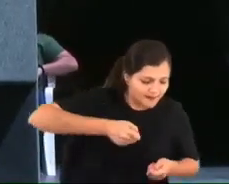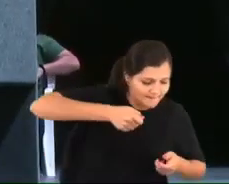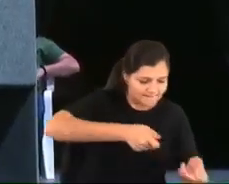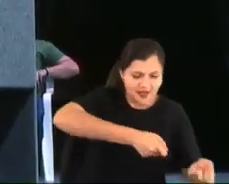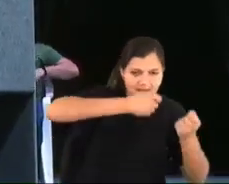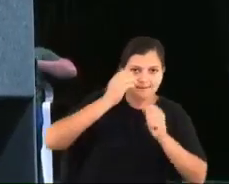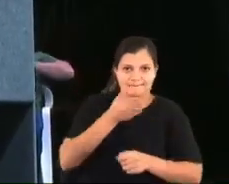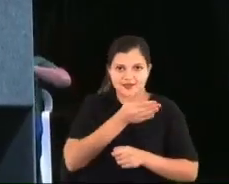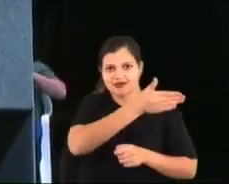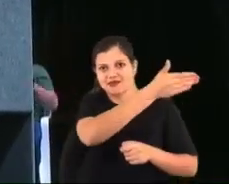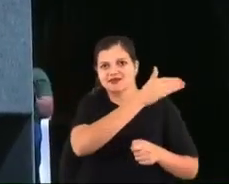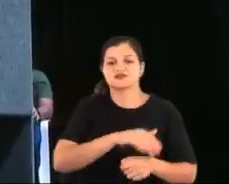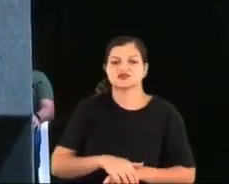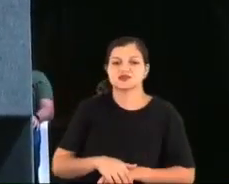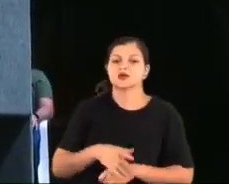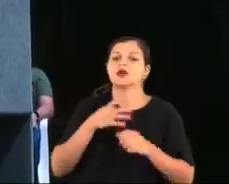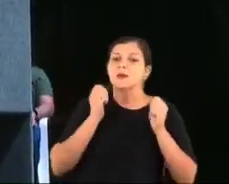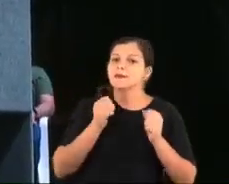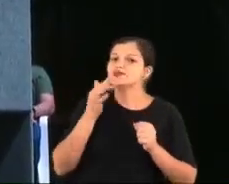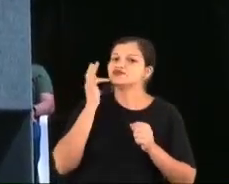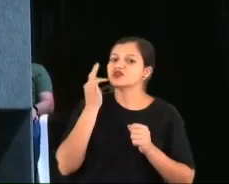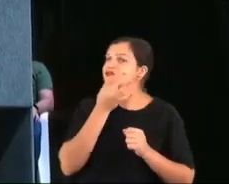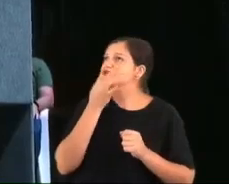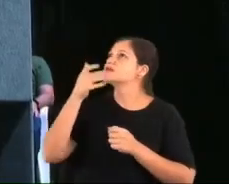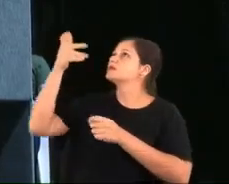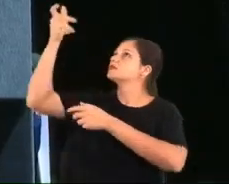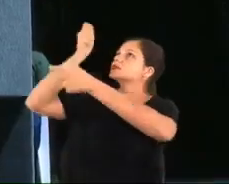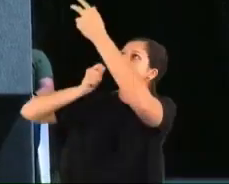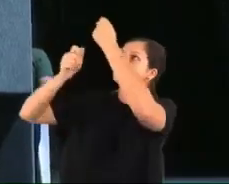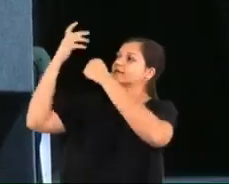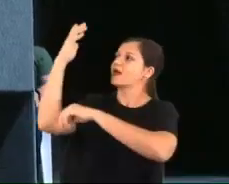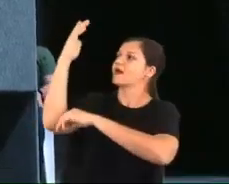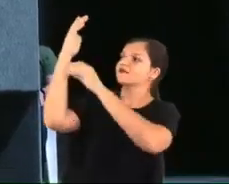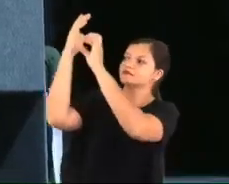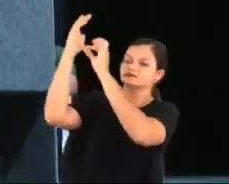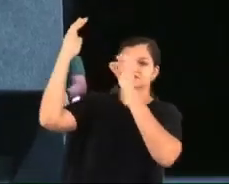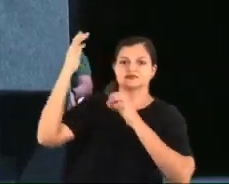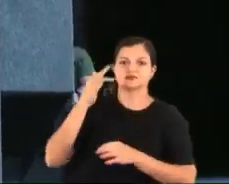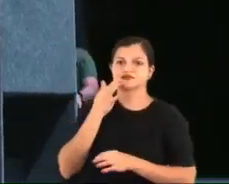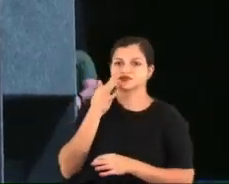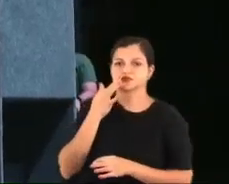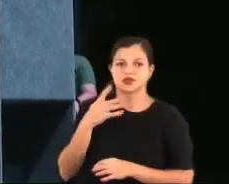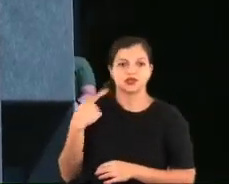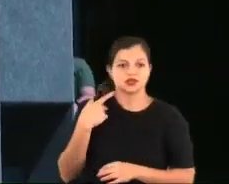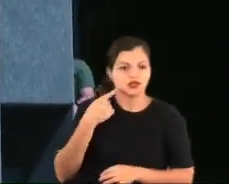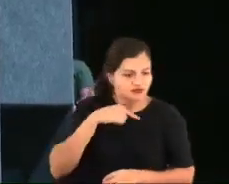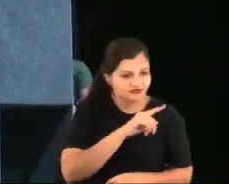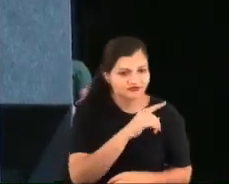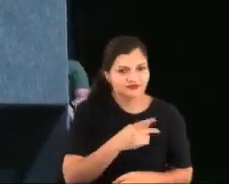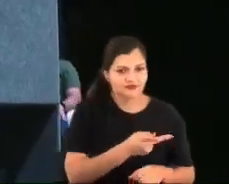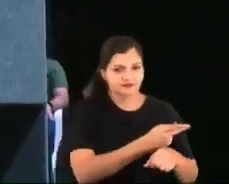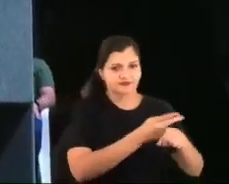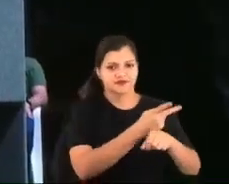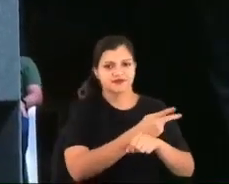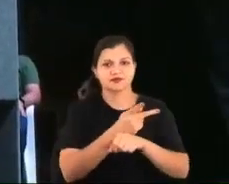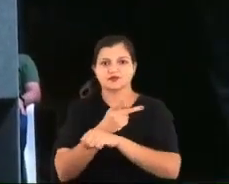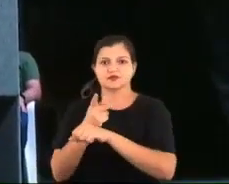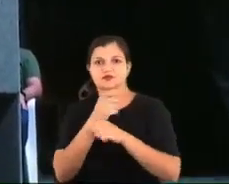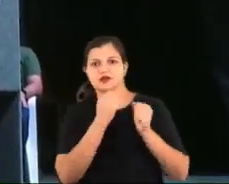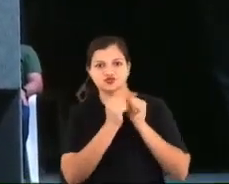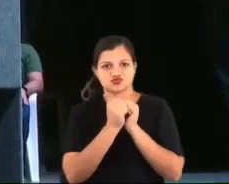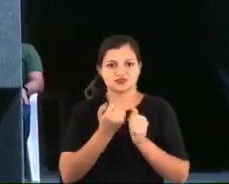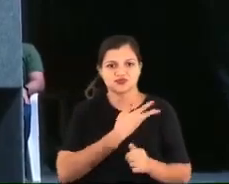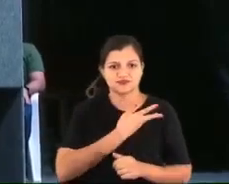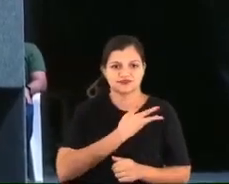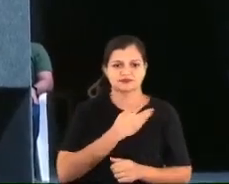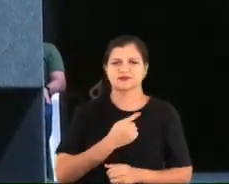tirar fruta da árvore, o que você achasse para comer. E aí eu fui embora, me taquei para o meio da selva só com o facão, eu e meu colega.